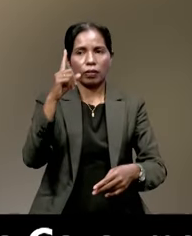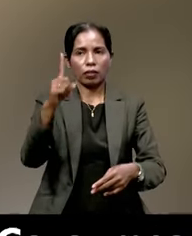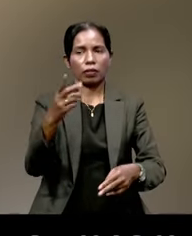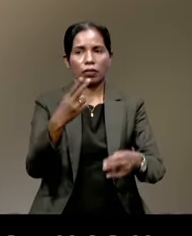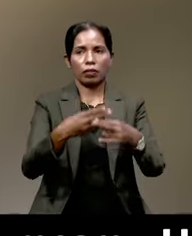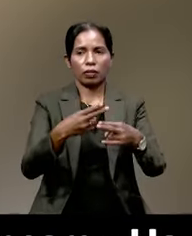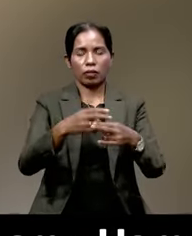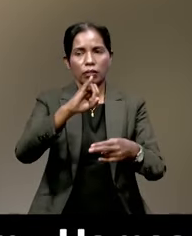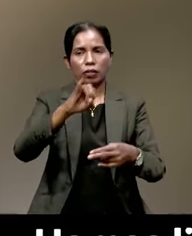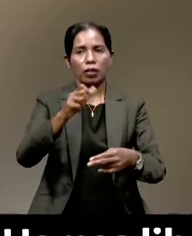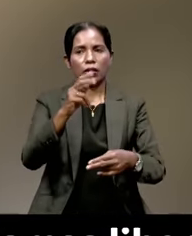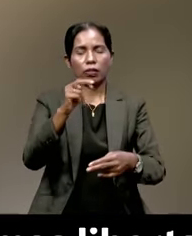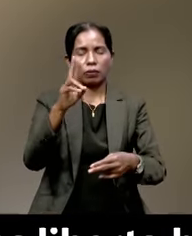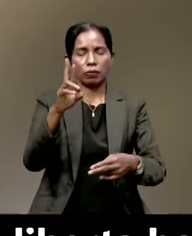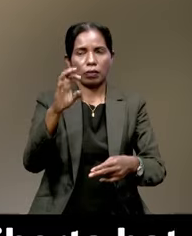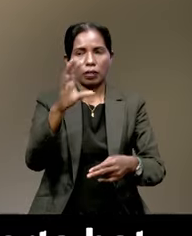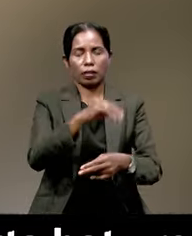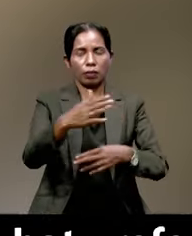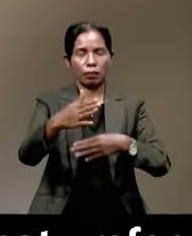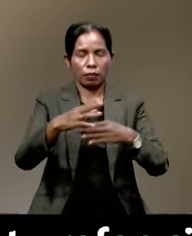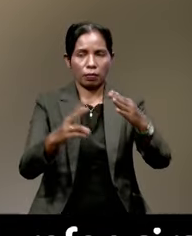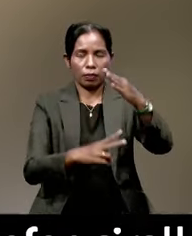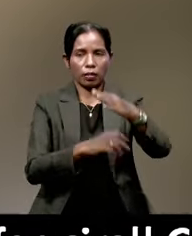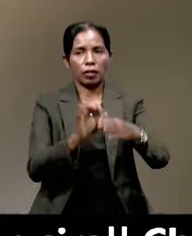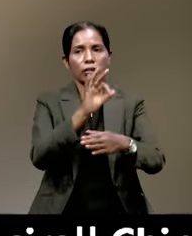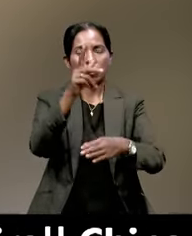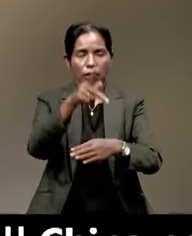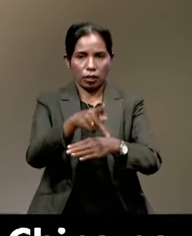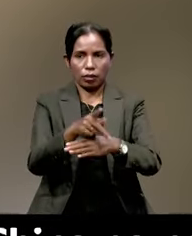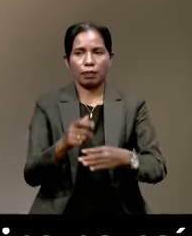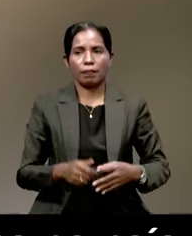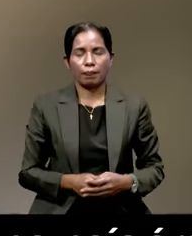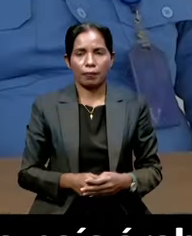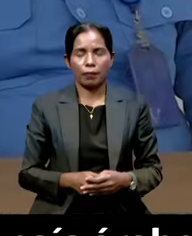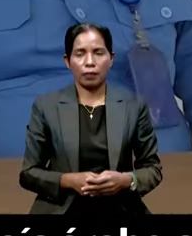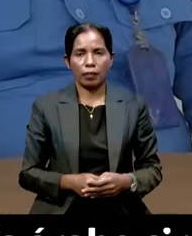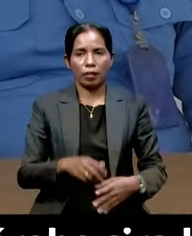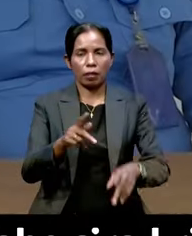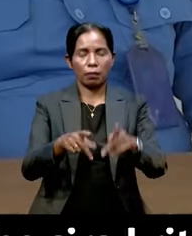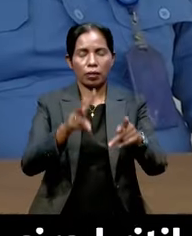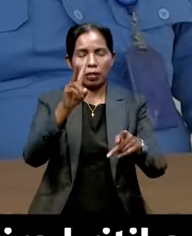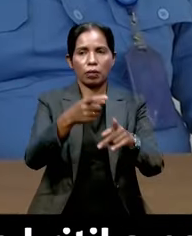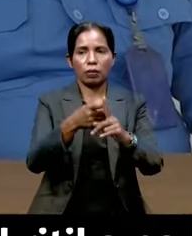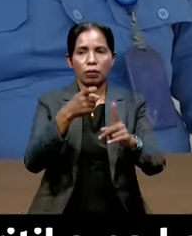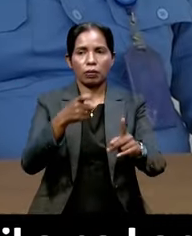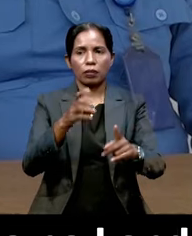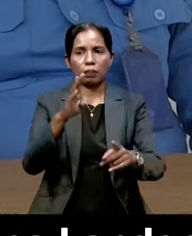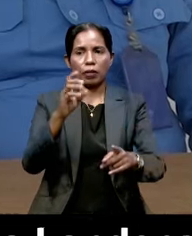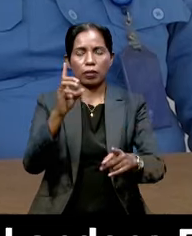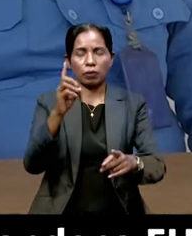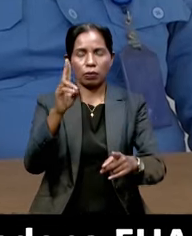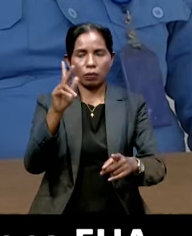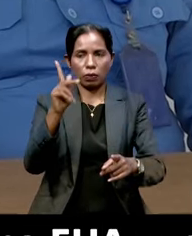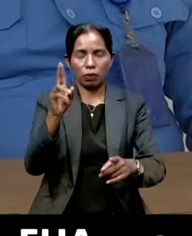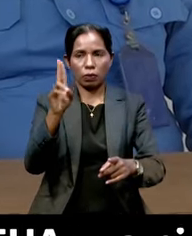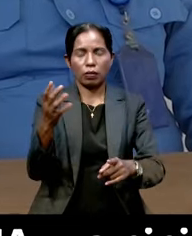Honaran, Januário, Basic Ponte, Chipalpe, e a sexta calam foi na Laisne. E a lesado rua neve, mas mais você biduco, a tuba beto,